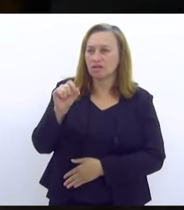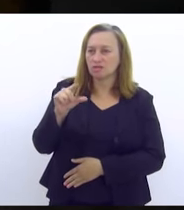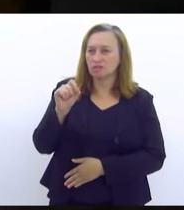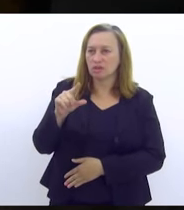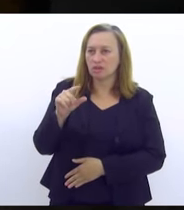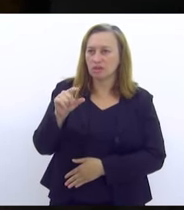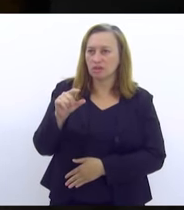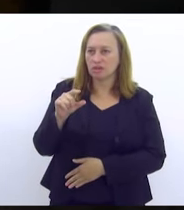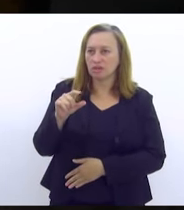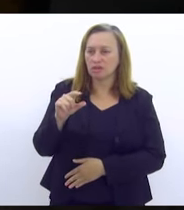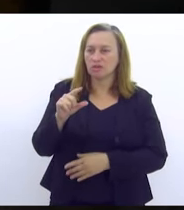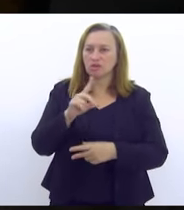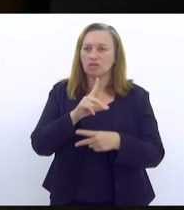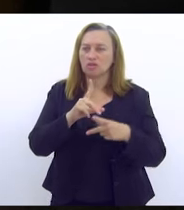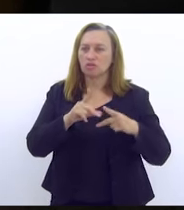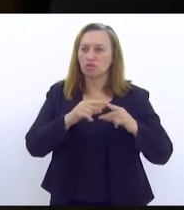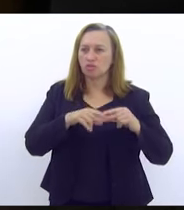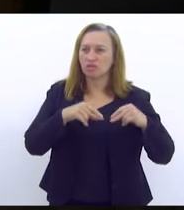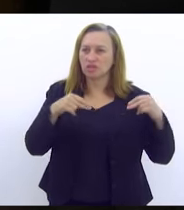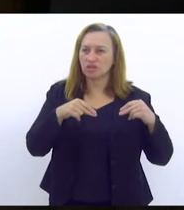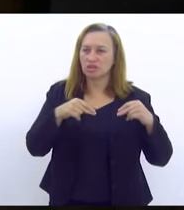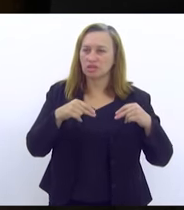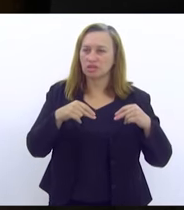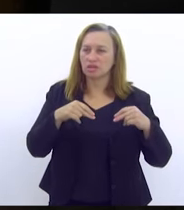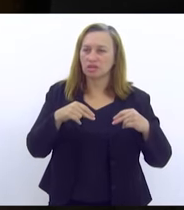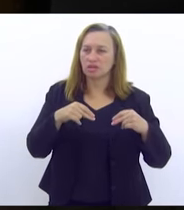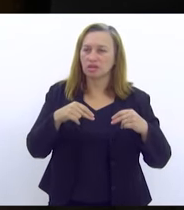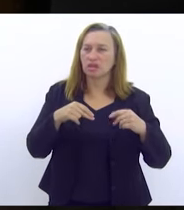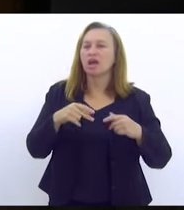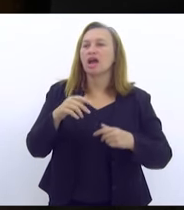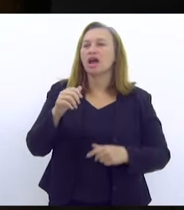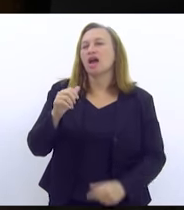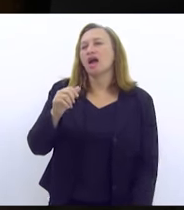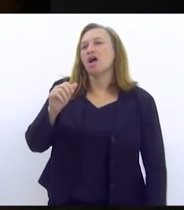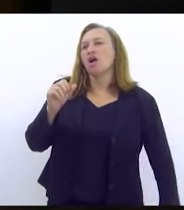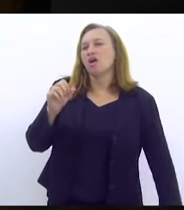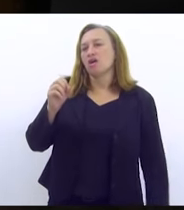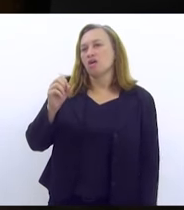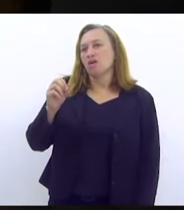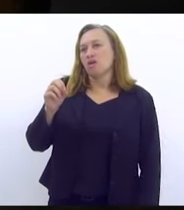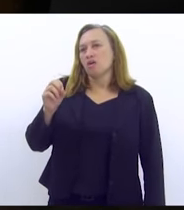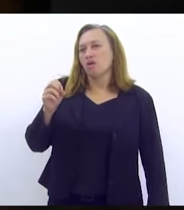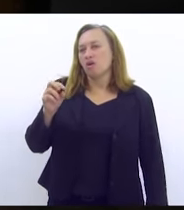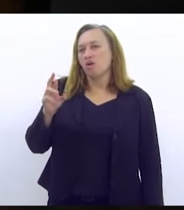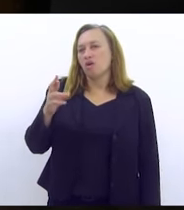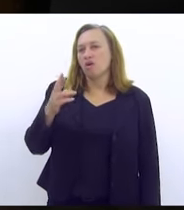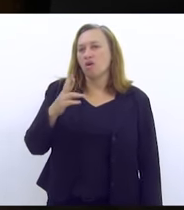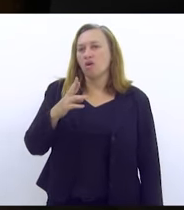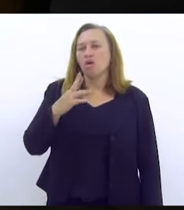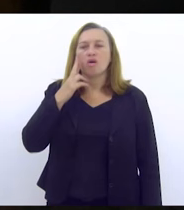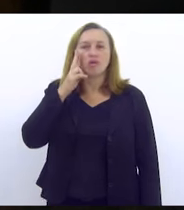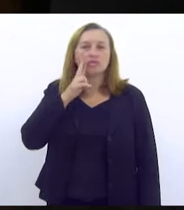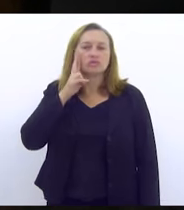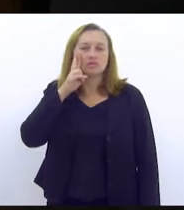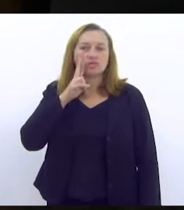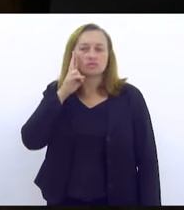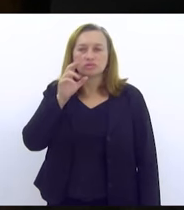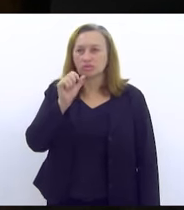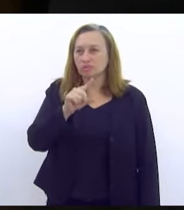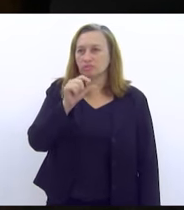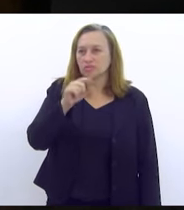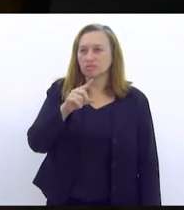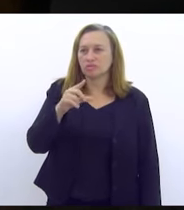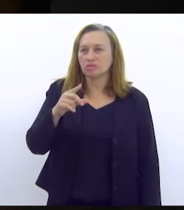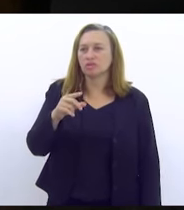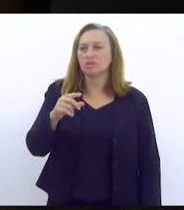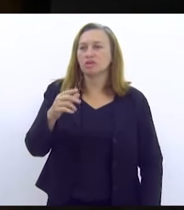fitinhas na gola, com detalhes rosa, azul e amarelo. Tenho 1,58 m,